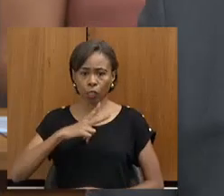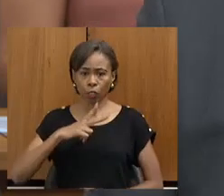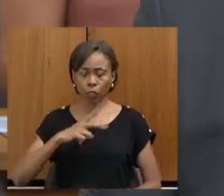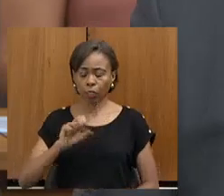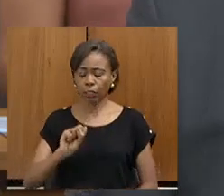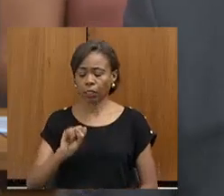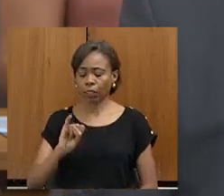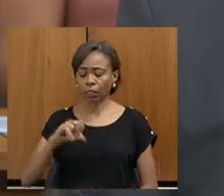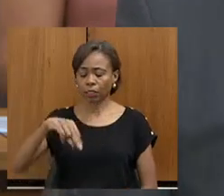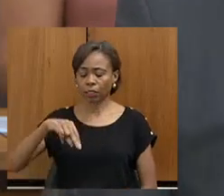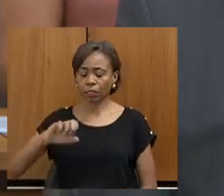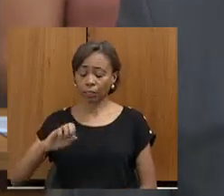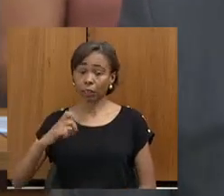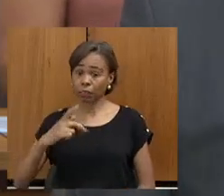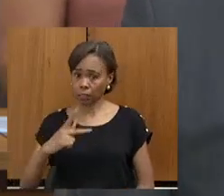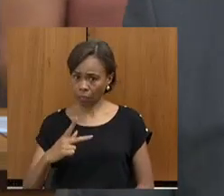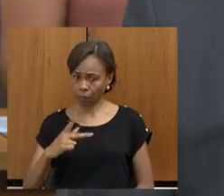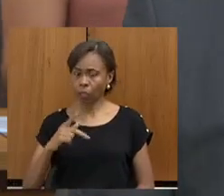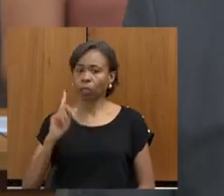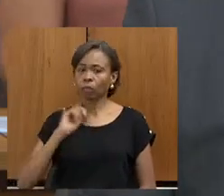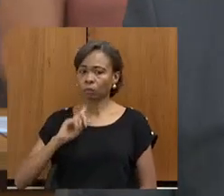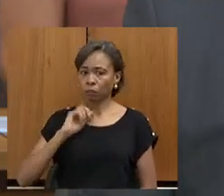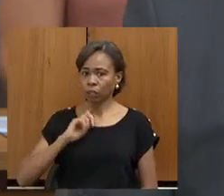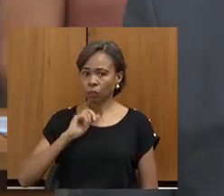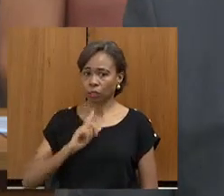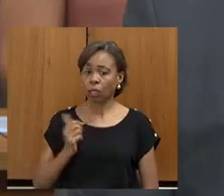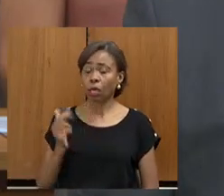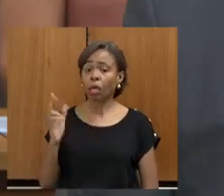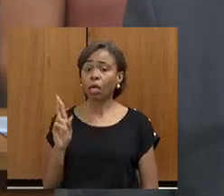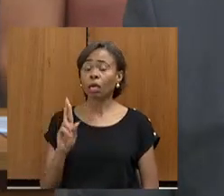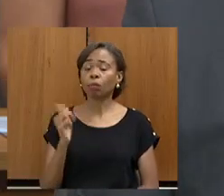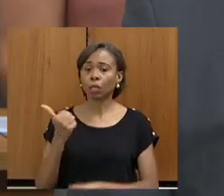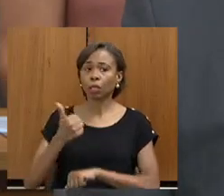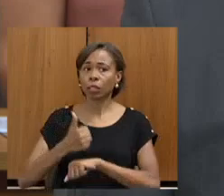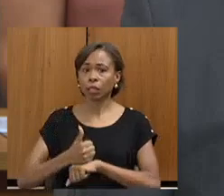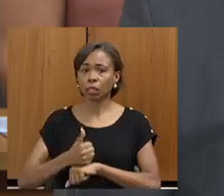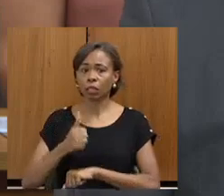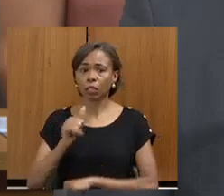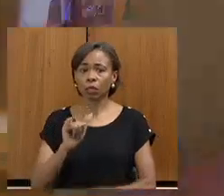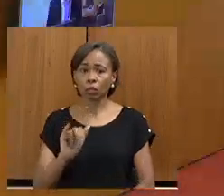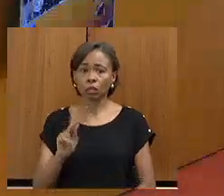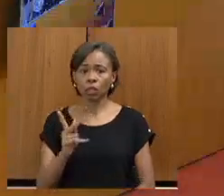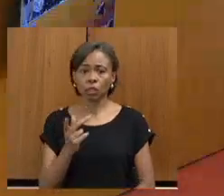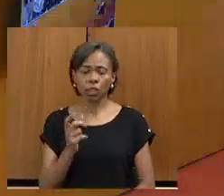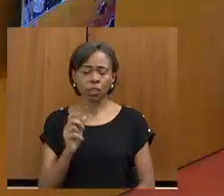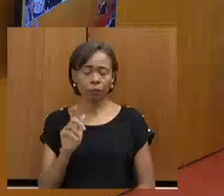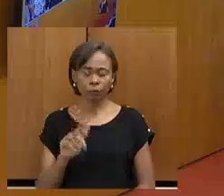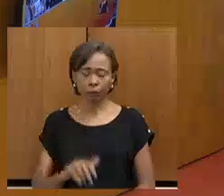SINEP, representando o Inder Almeida, presidente do Sindicato das Escolas Particulares do SINEP.